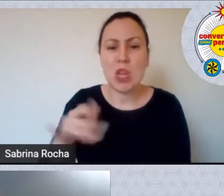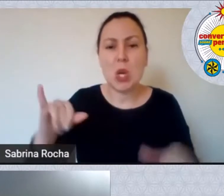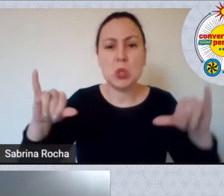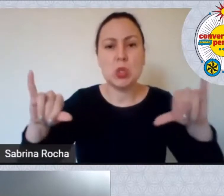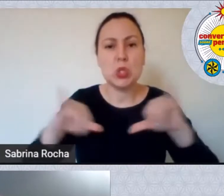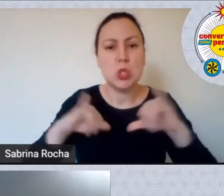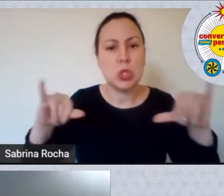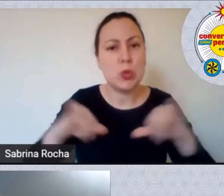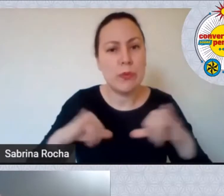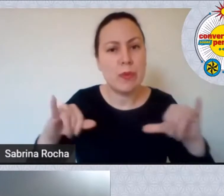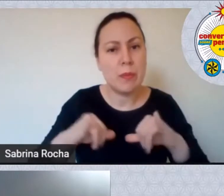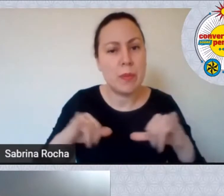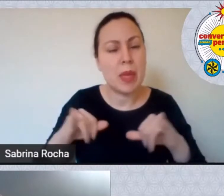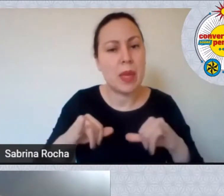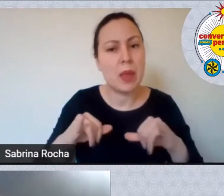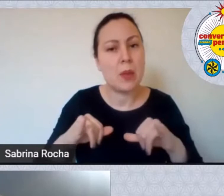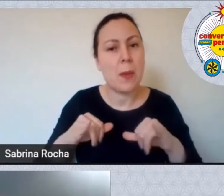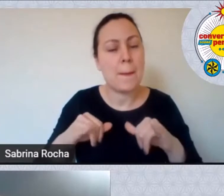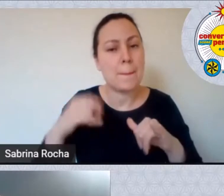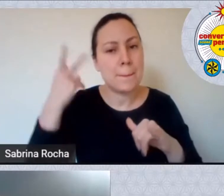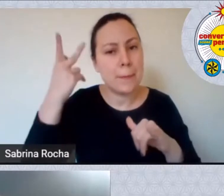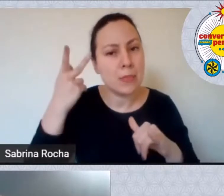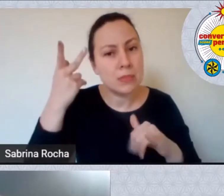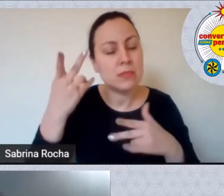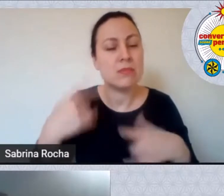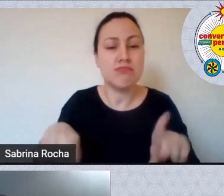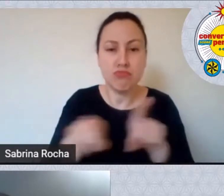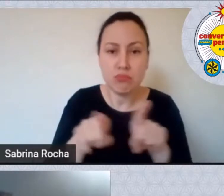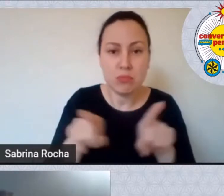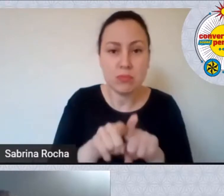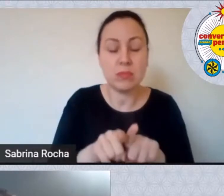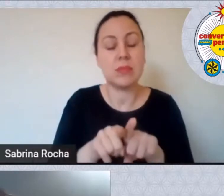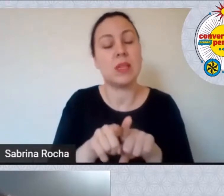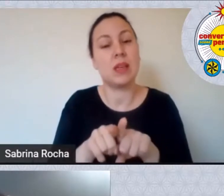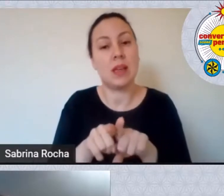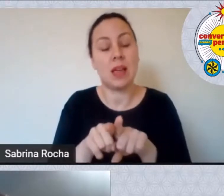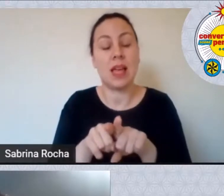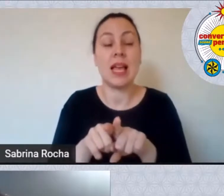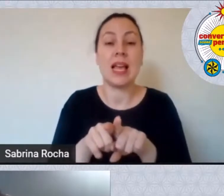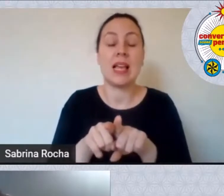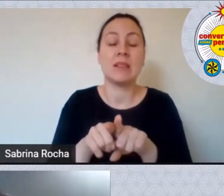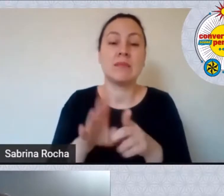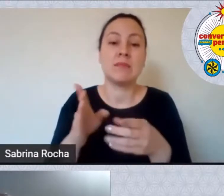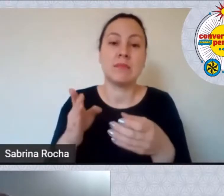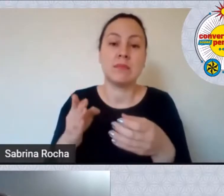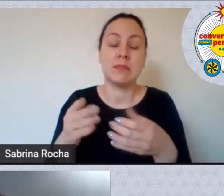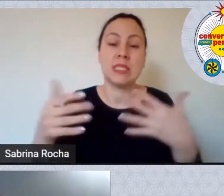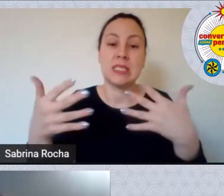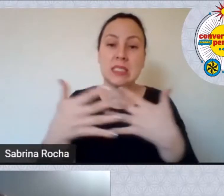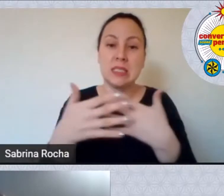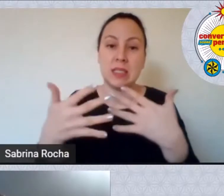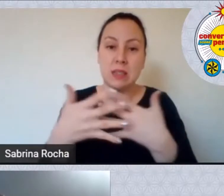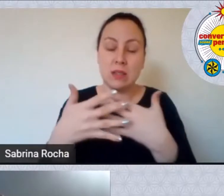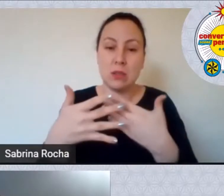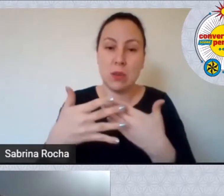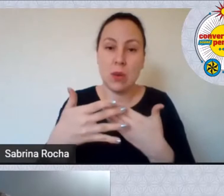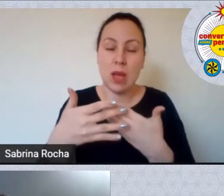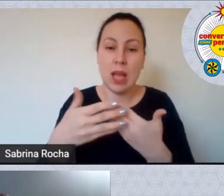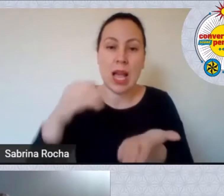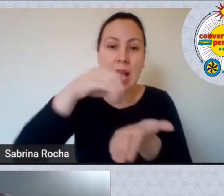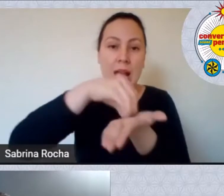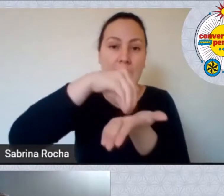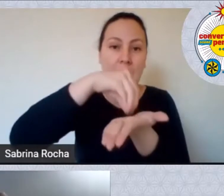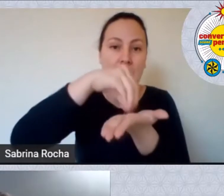mental, especialmente nas grandes metrópoles brasileiras. Né? Essa pesquisa é uma enquete, mas vamos atentar que há